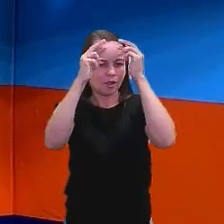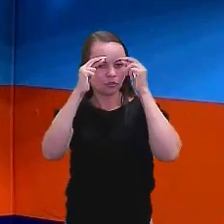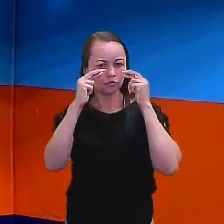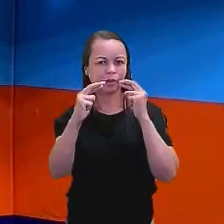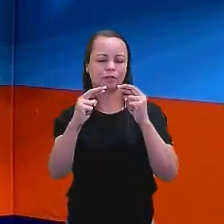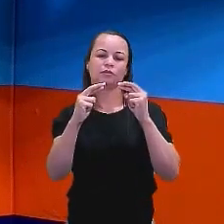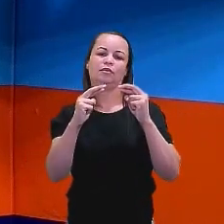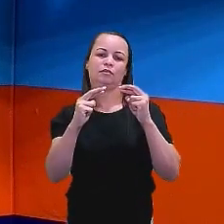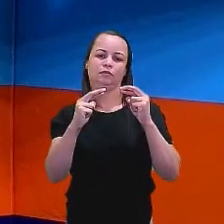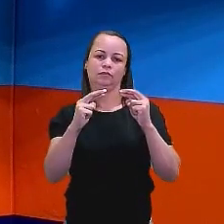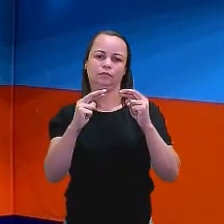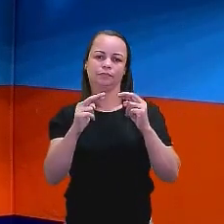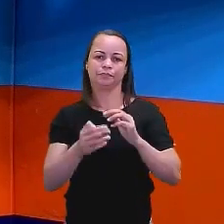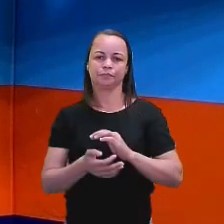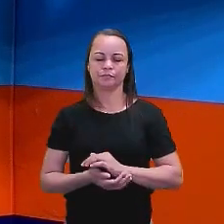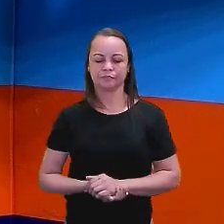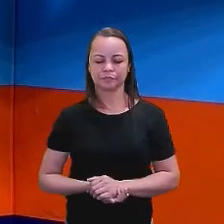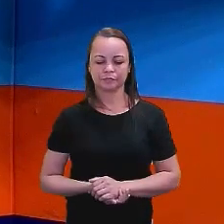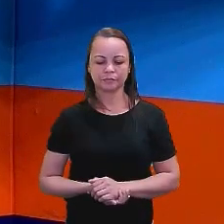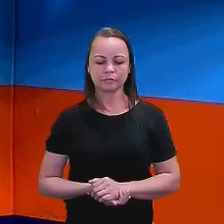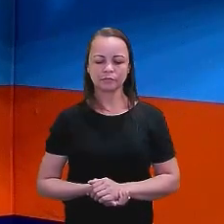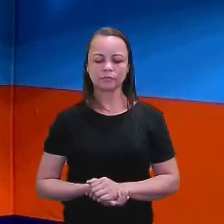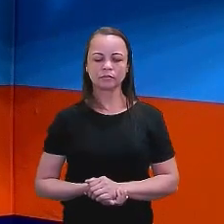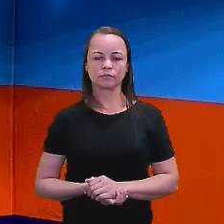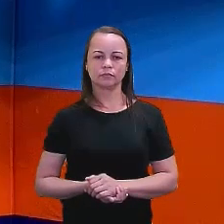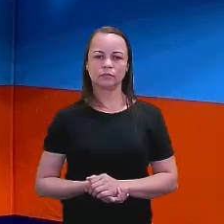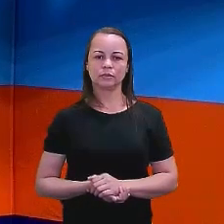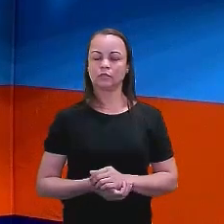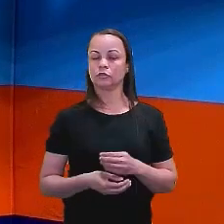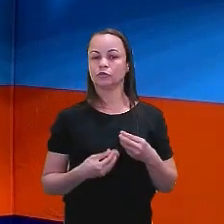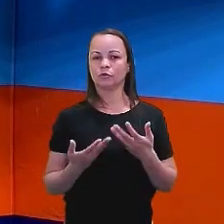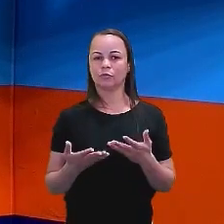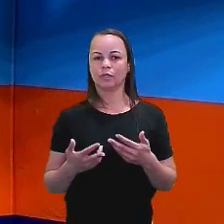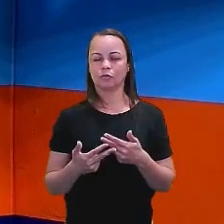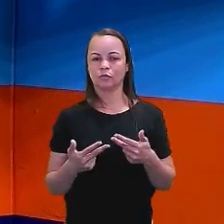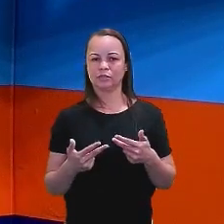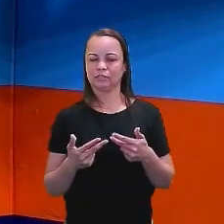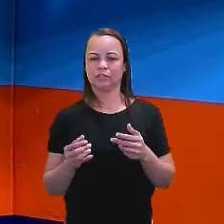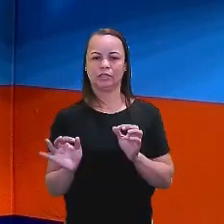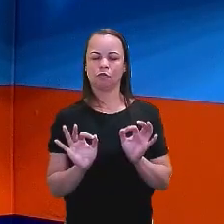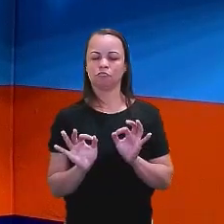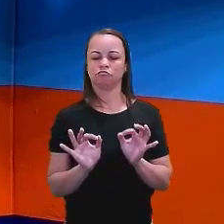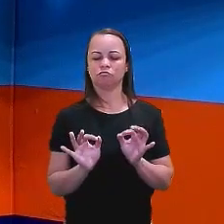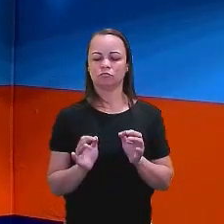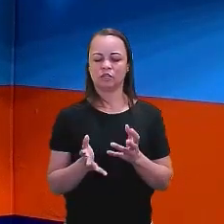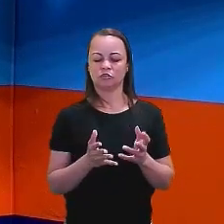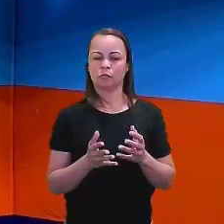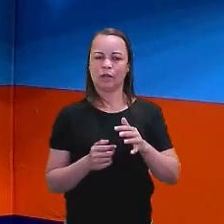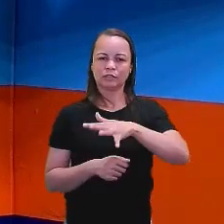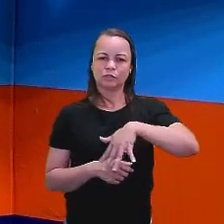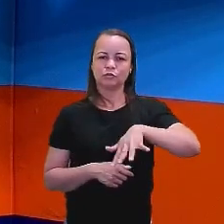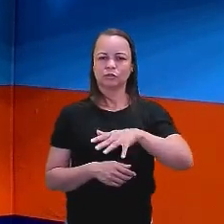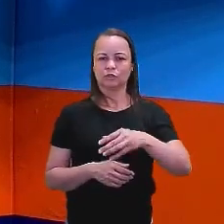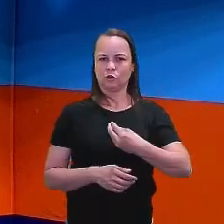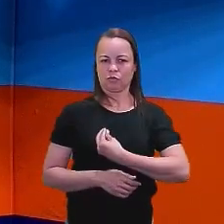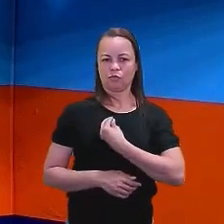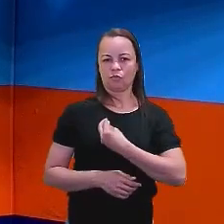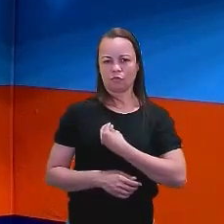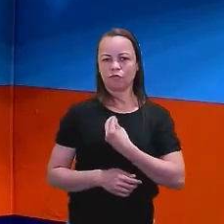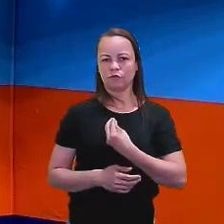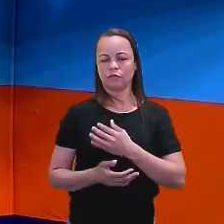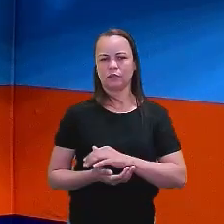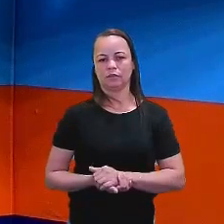aquilo que não faz parte do seu meio. Então,